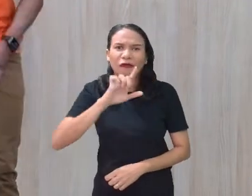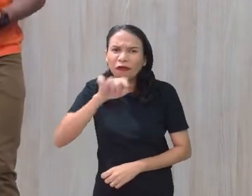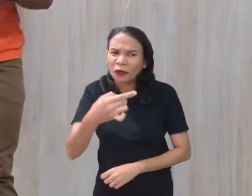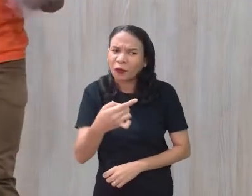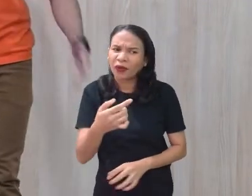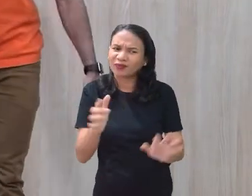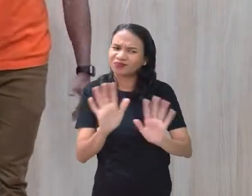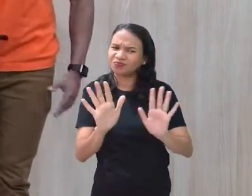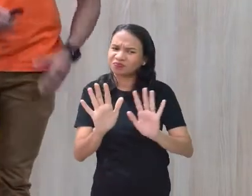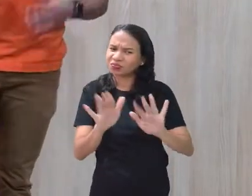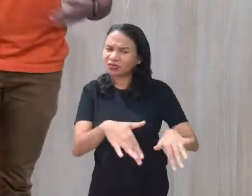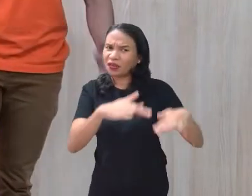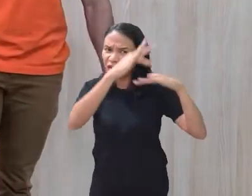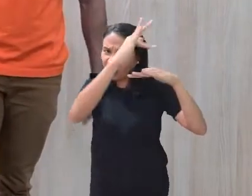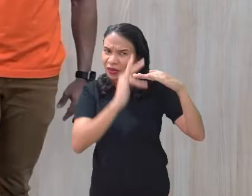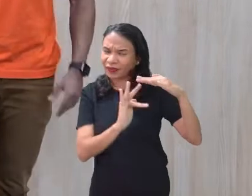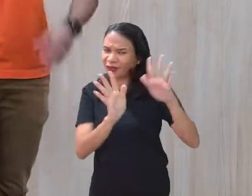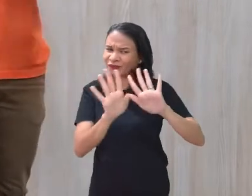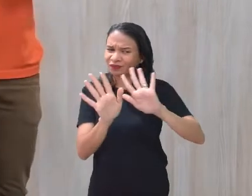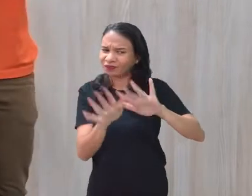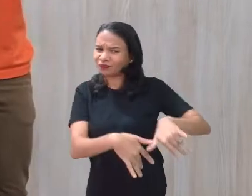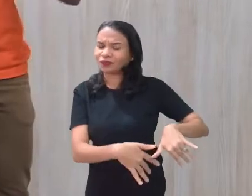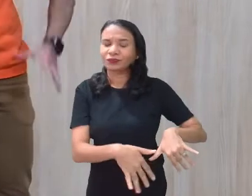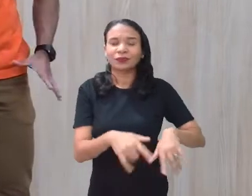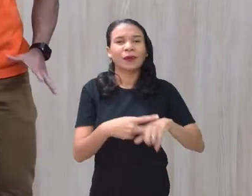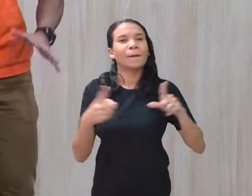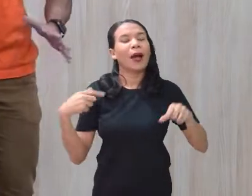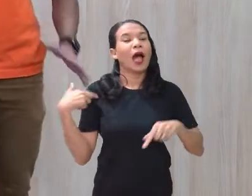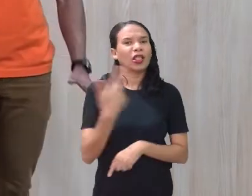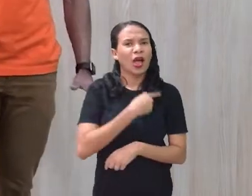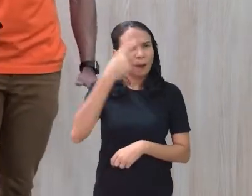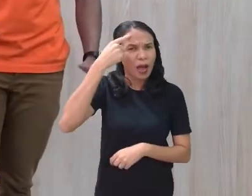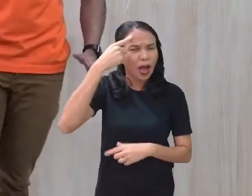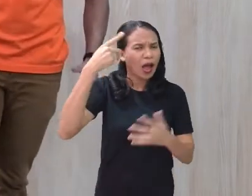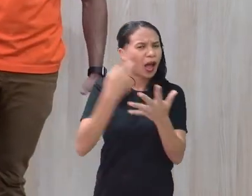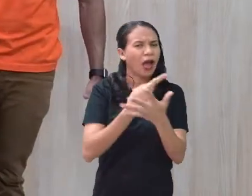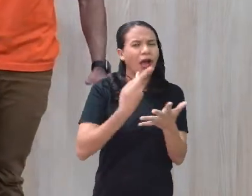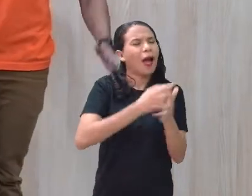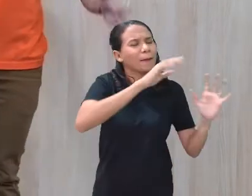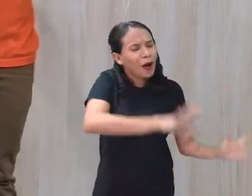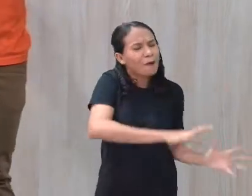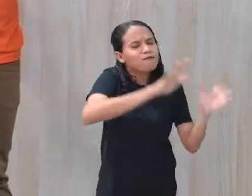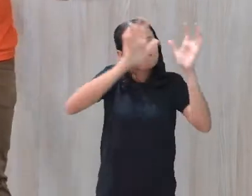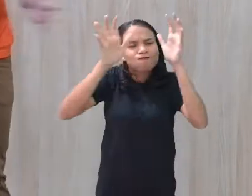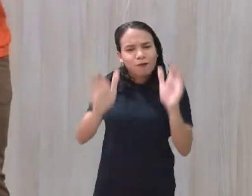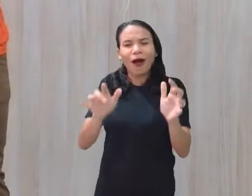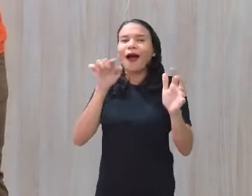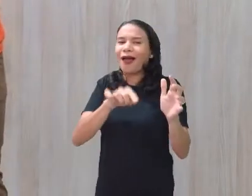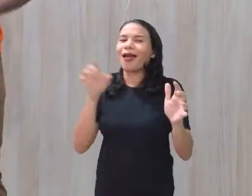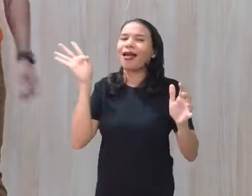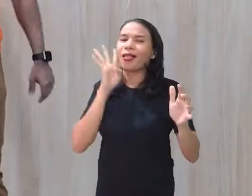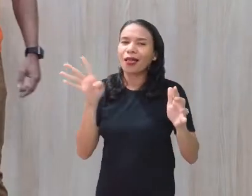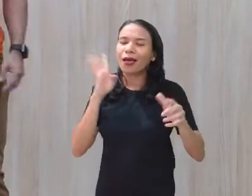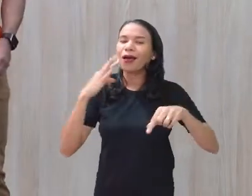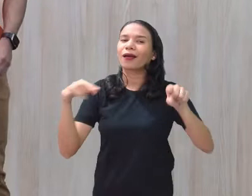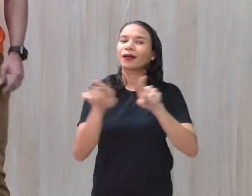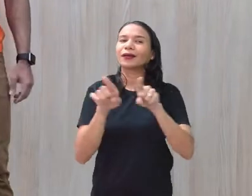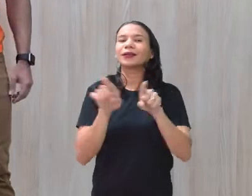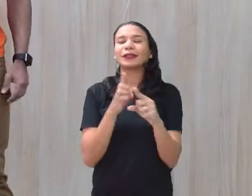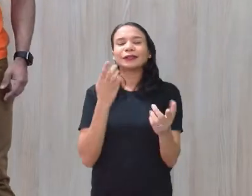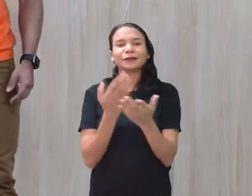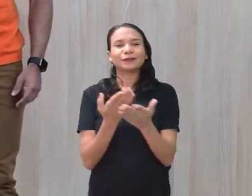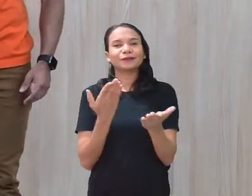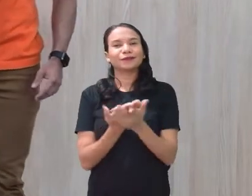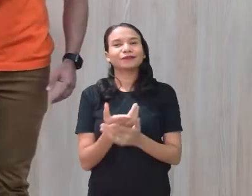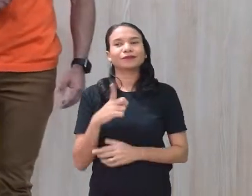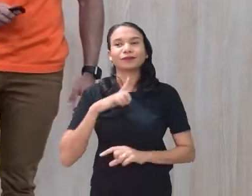gosta, teve fração, já não gosta, mas vamos tirar esse pensamento aí de vocês, tá? Durante nossas aulas aqui com o